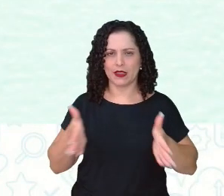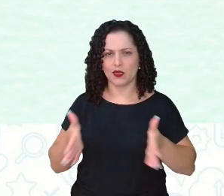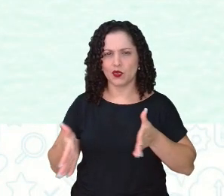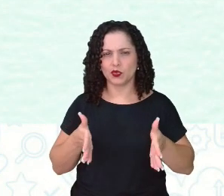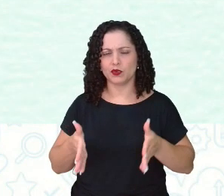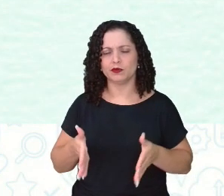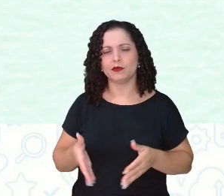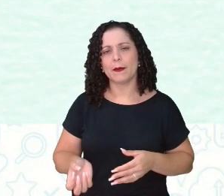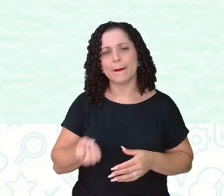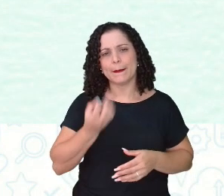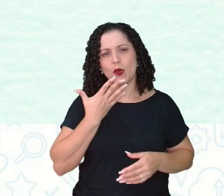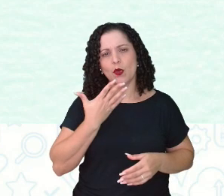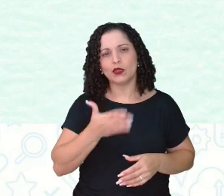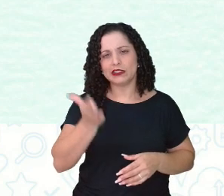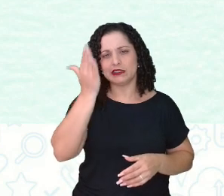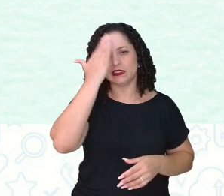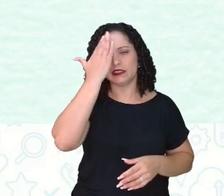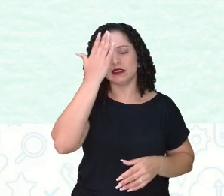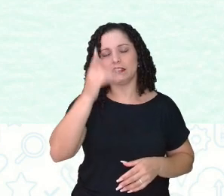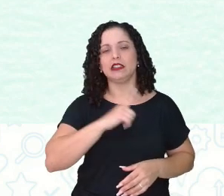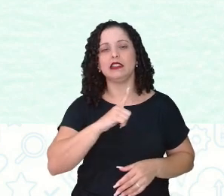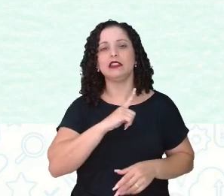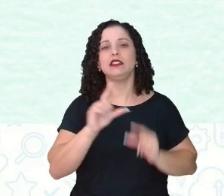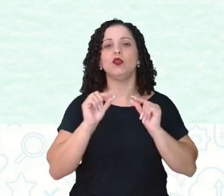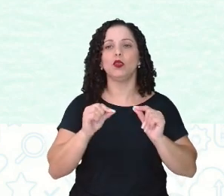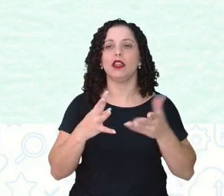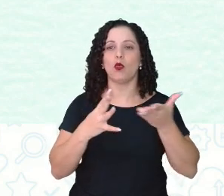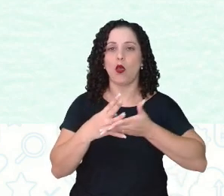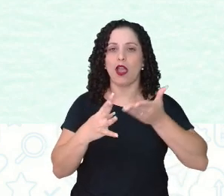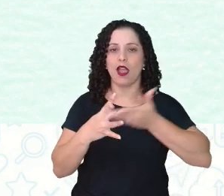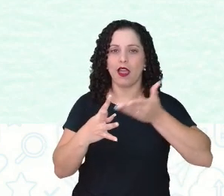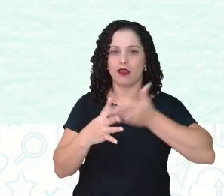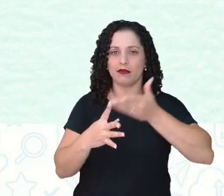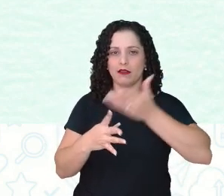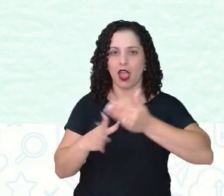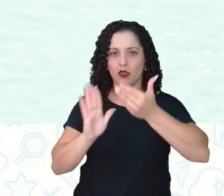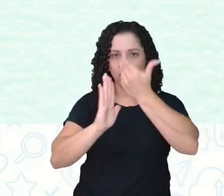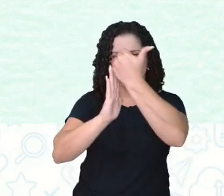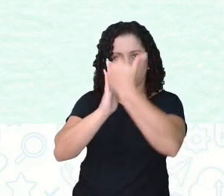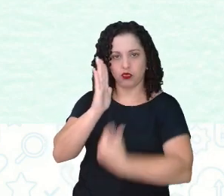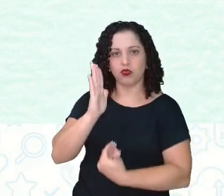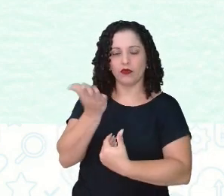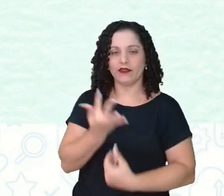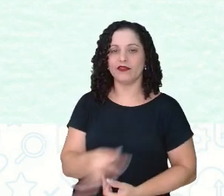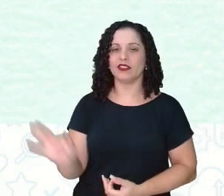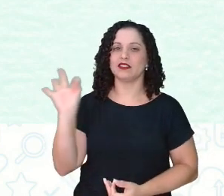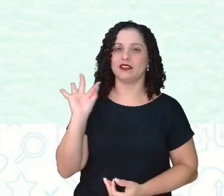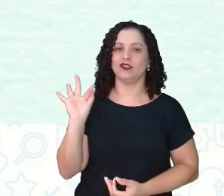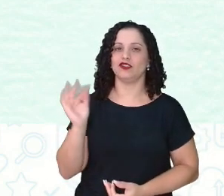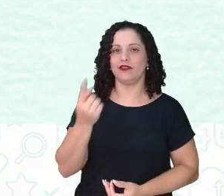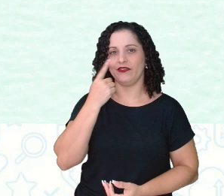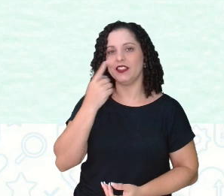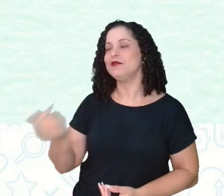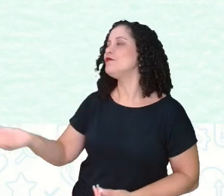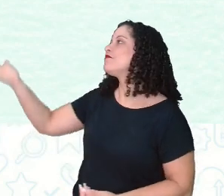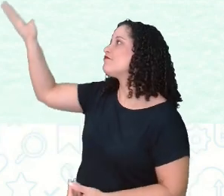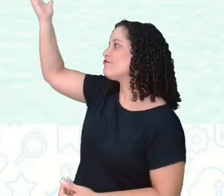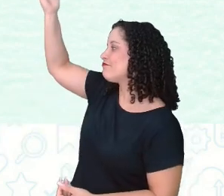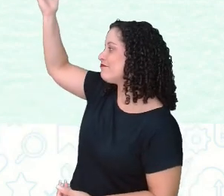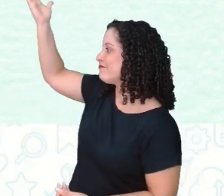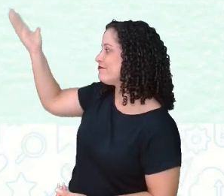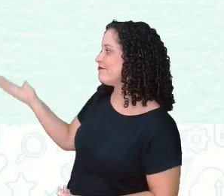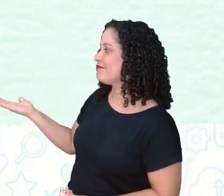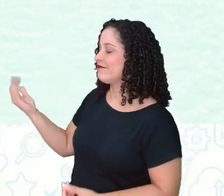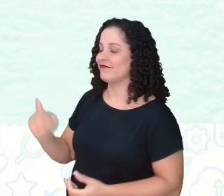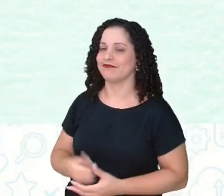gente frisar que existia um calendário revolucionário francês nessa época. Olha aí, vocês estão visualizando, né? Eu só